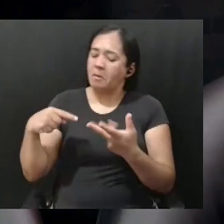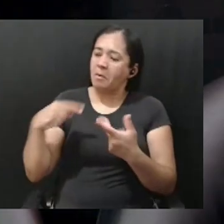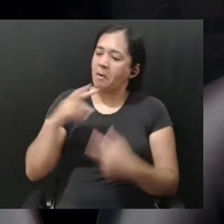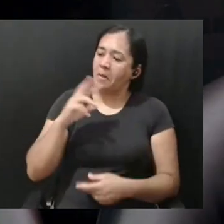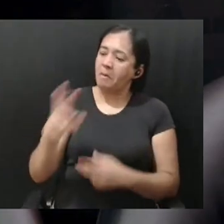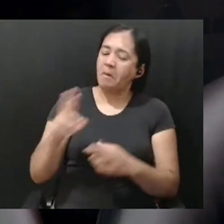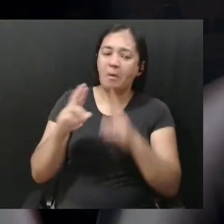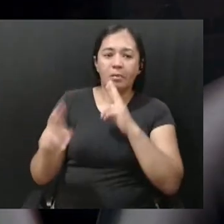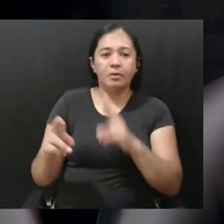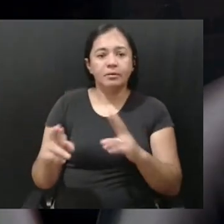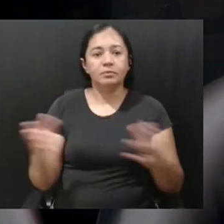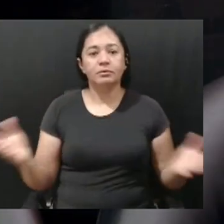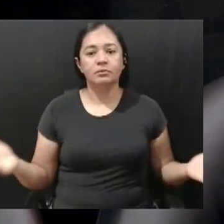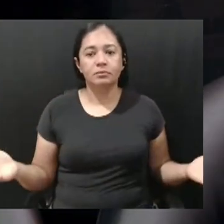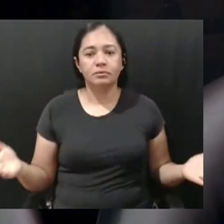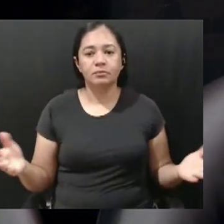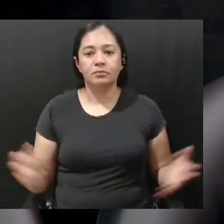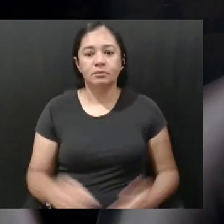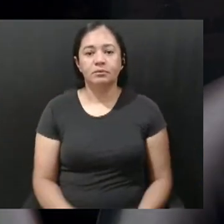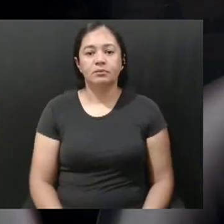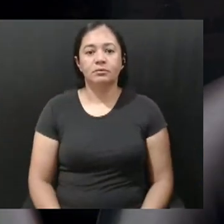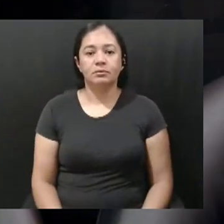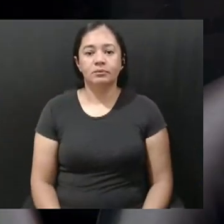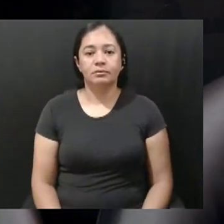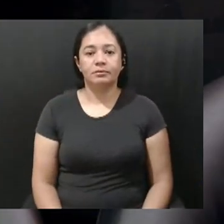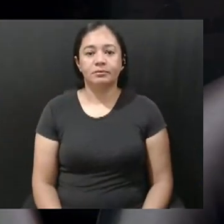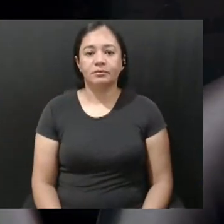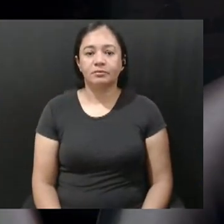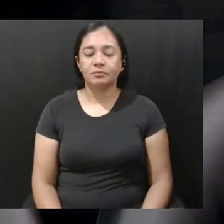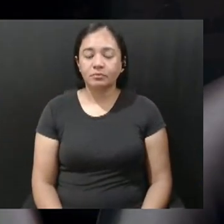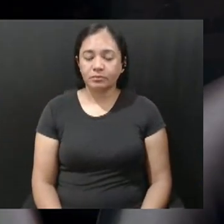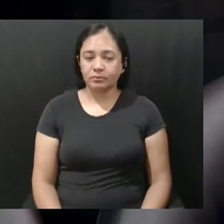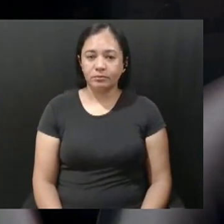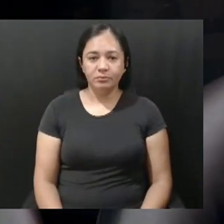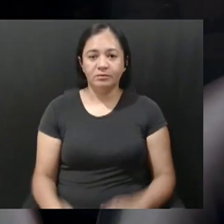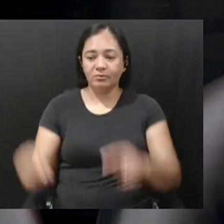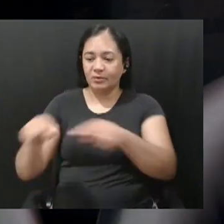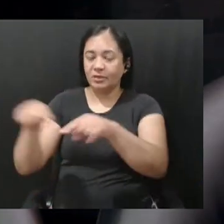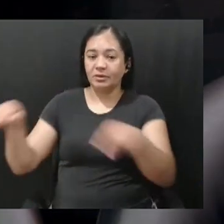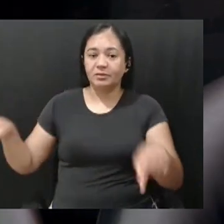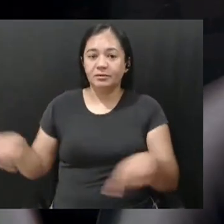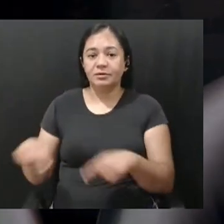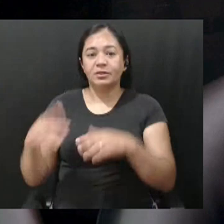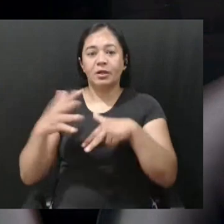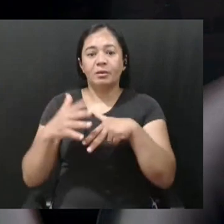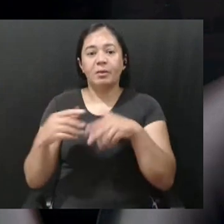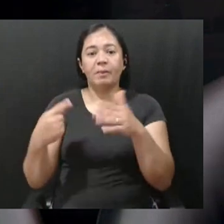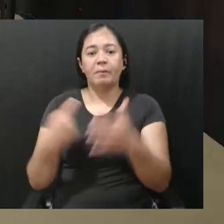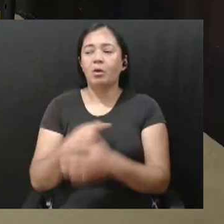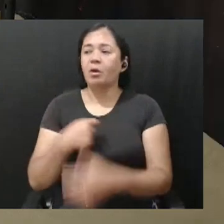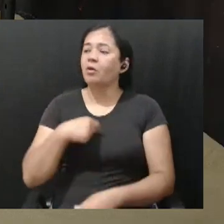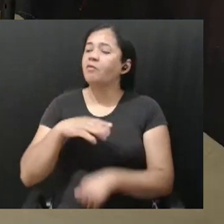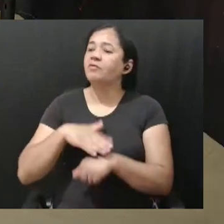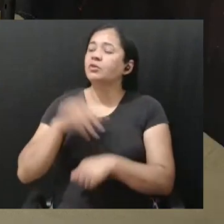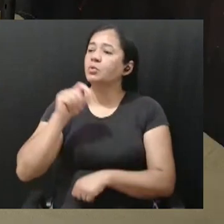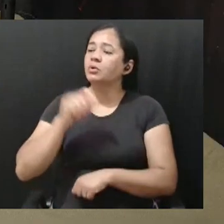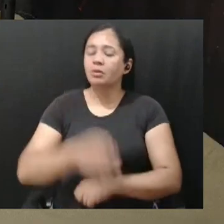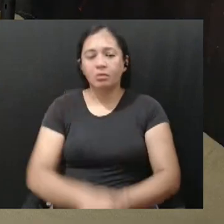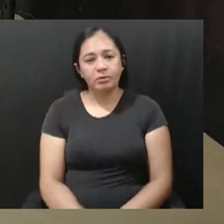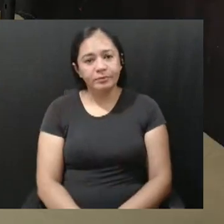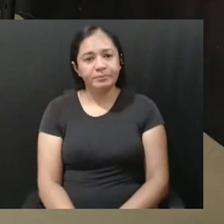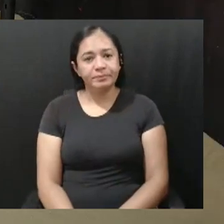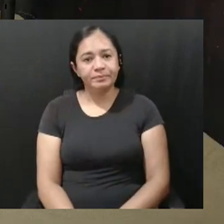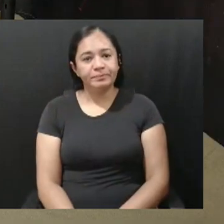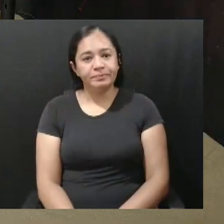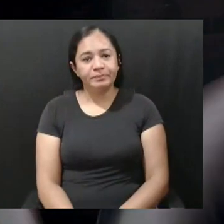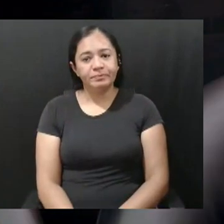E assim, né, quando você tá na clínica, né, coisa que o paciente ele pergunta muito é o quê, né? O que que eu faço? Assim, o que eu faço, né? Não, o que eu faço? O